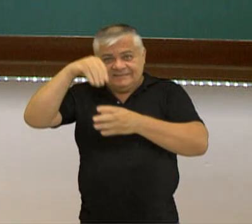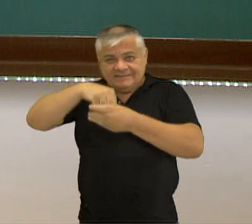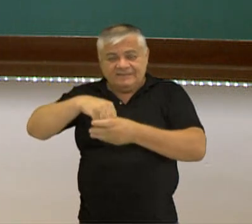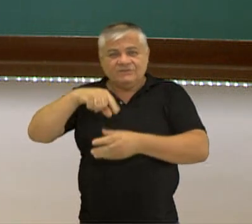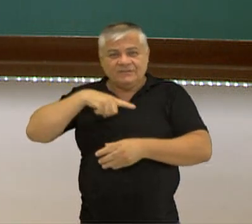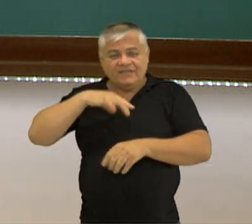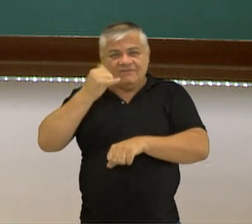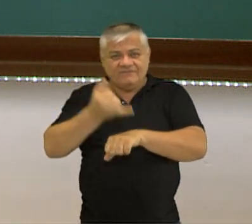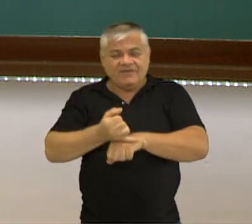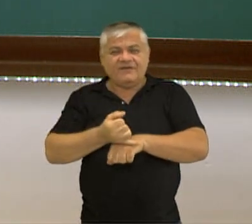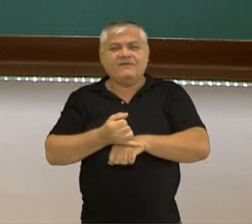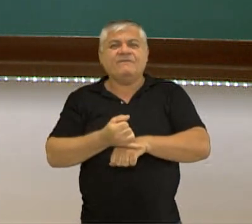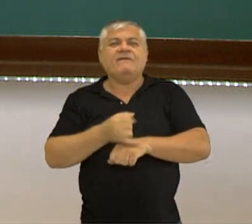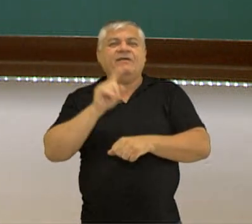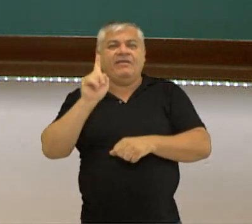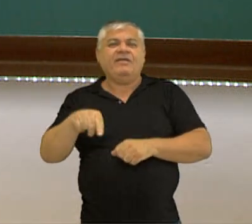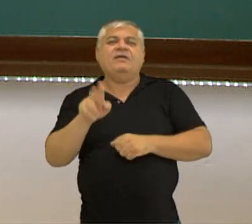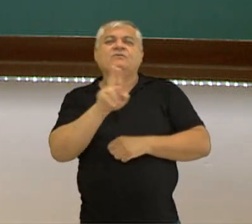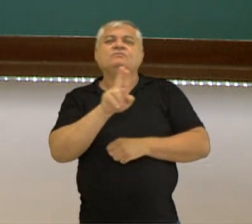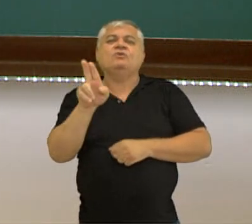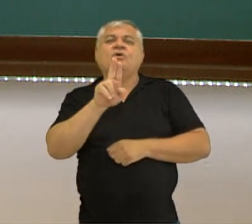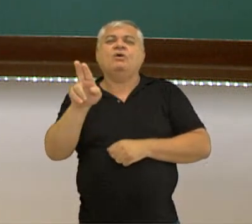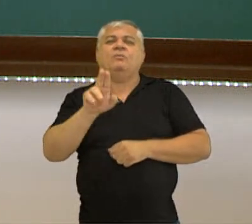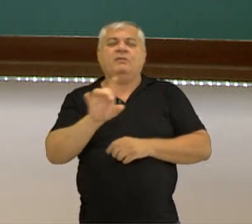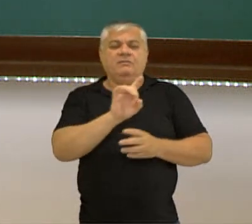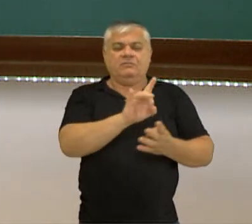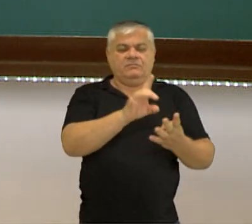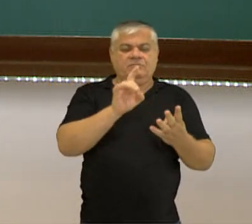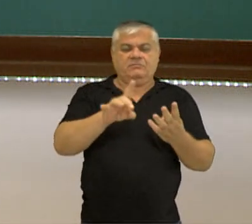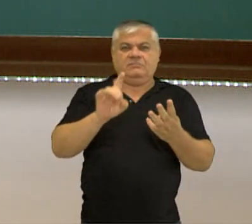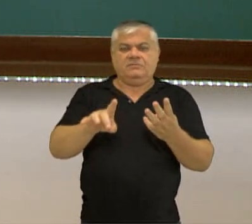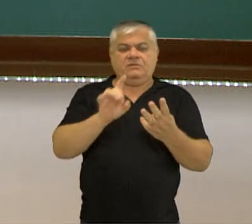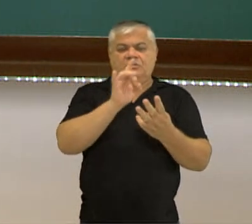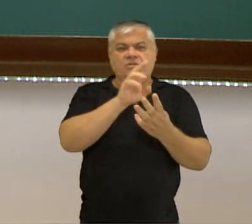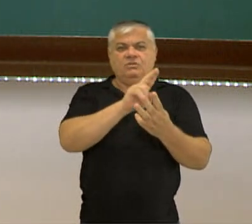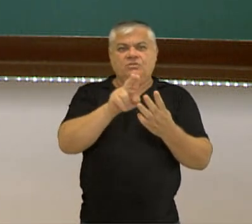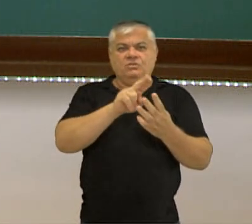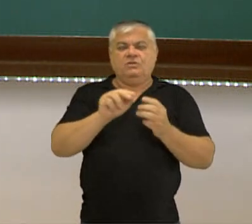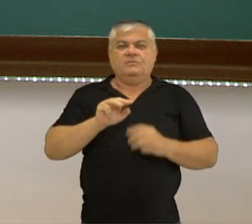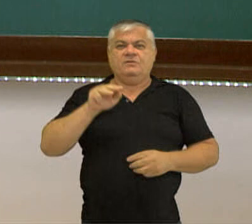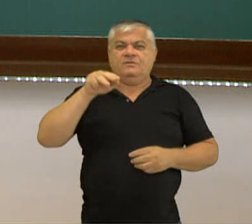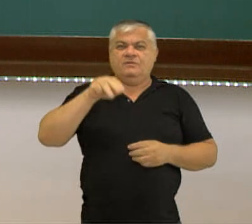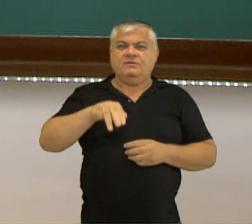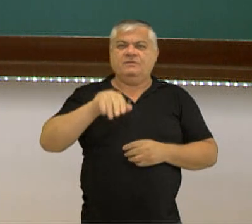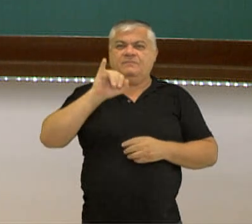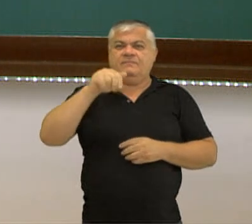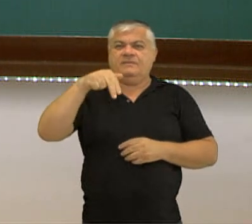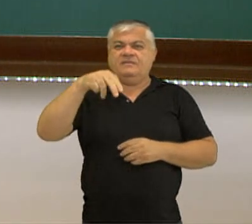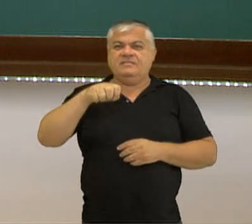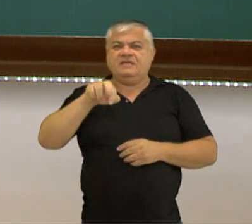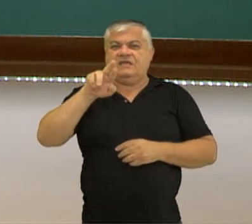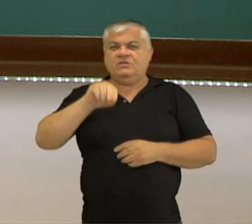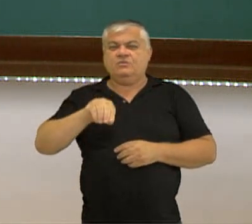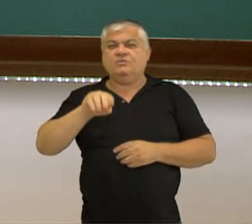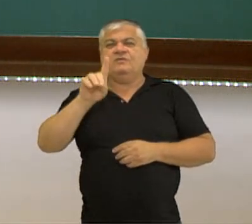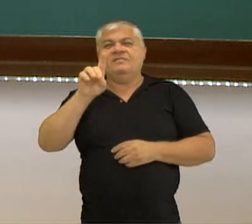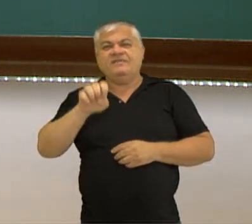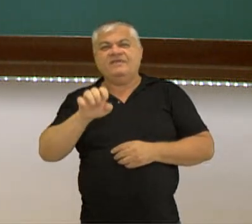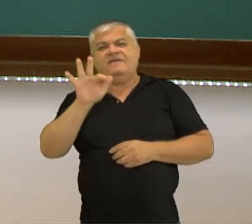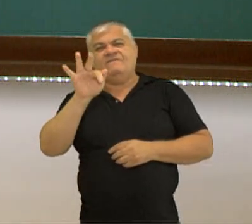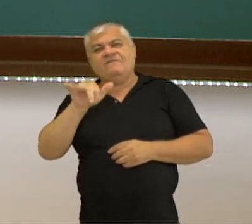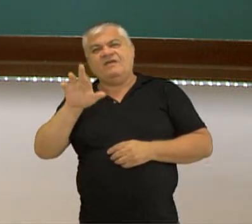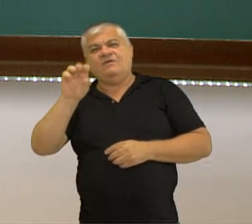ferro, recebem um nome específico, ou de minérios de ferro. Né? Minerais que